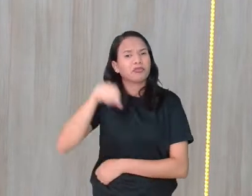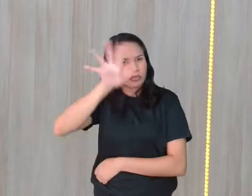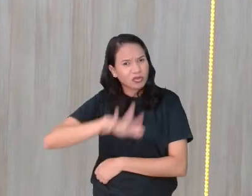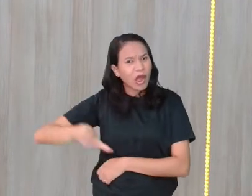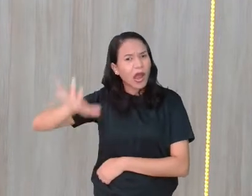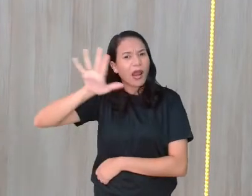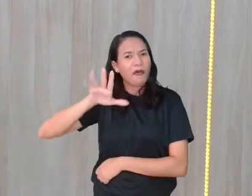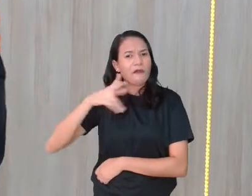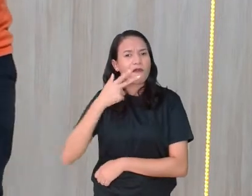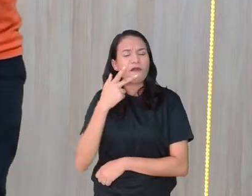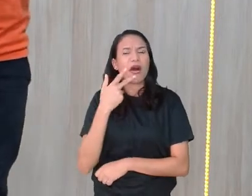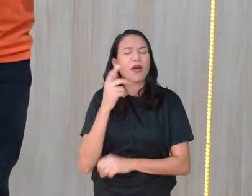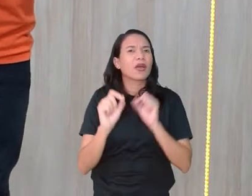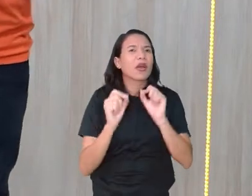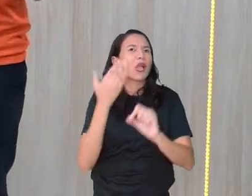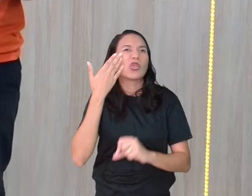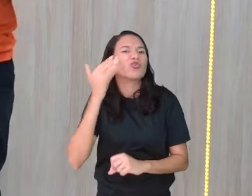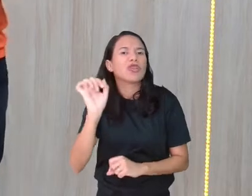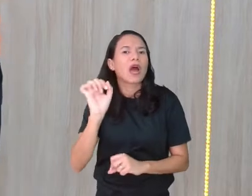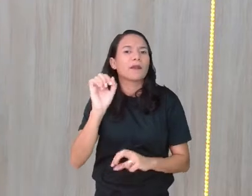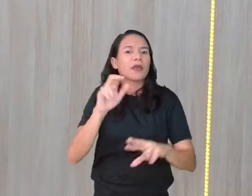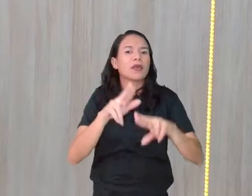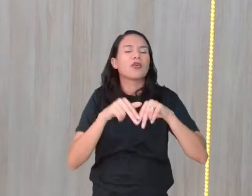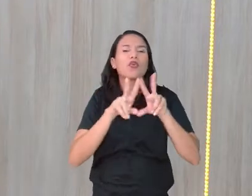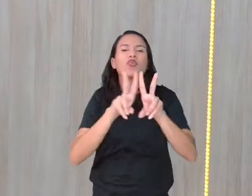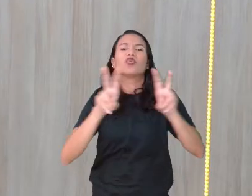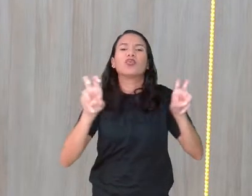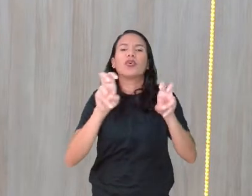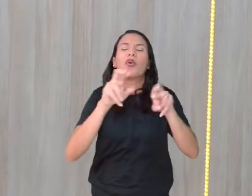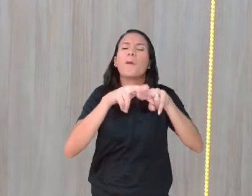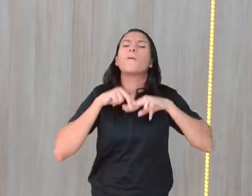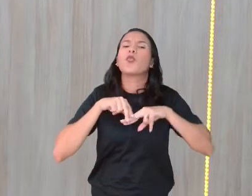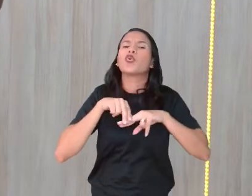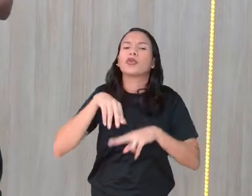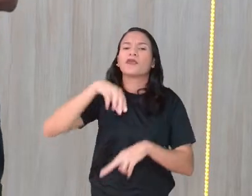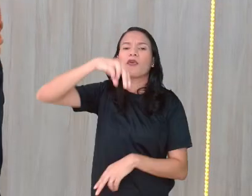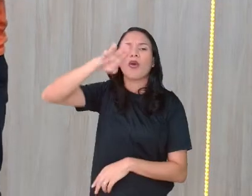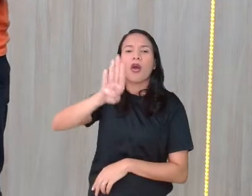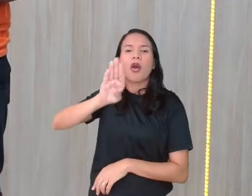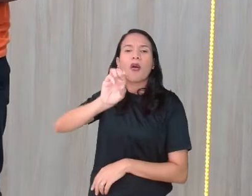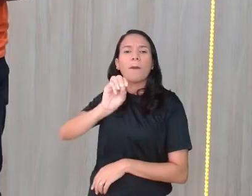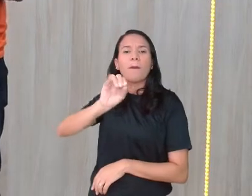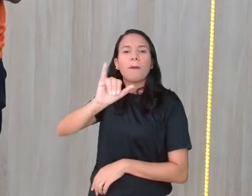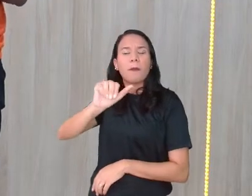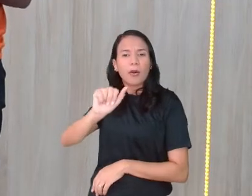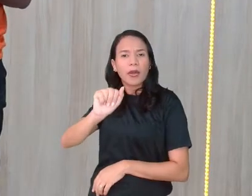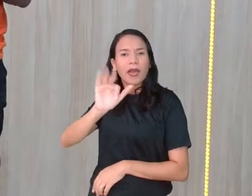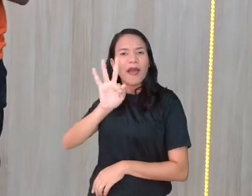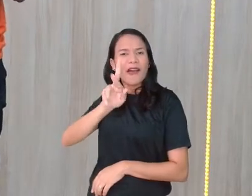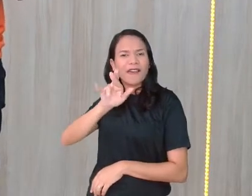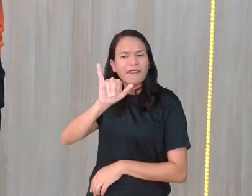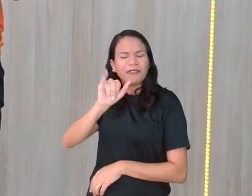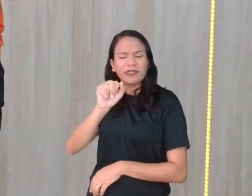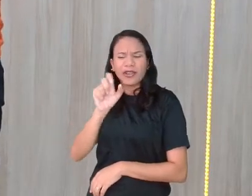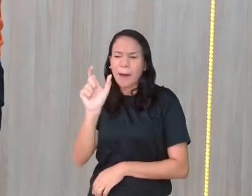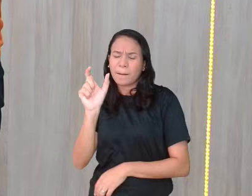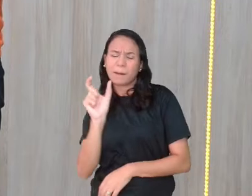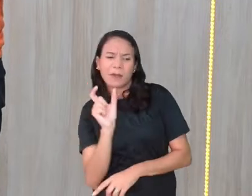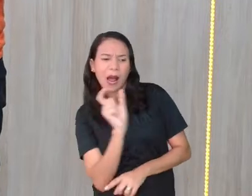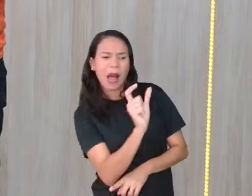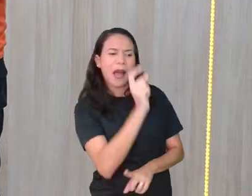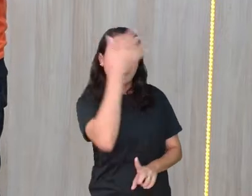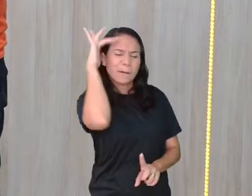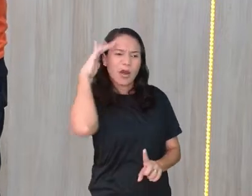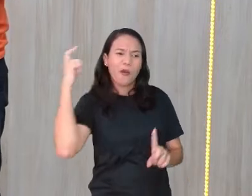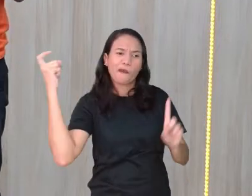constato isso, eles não sabem por que se chama boia fria. Eita, Né? Boia fria é um termo, né, que eu creio que ele